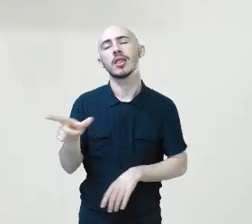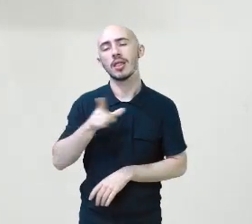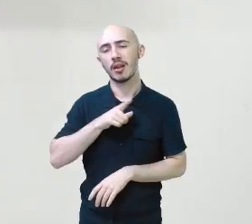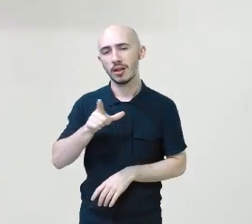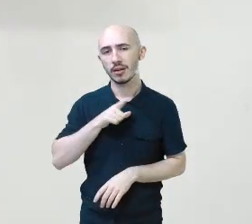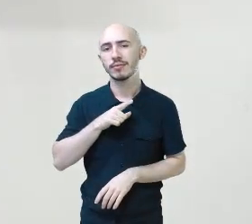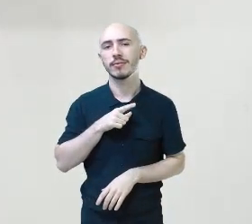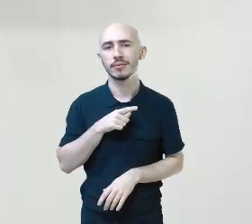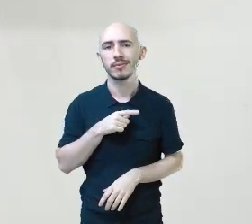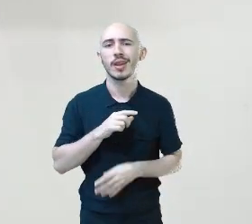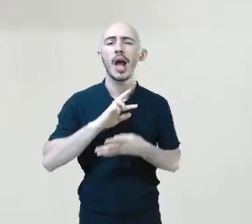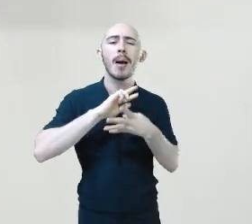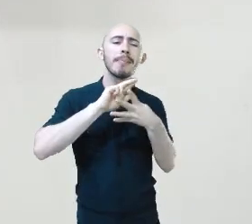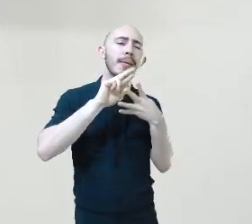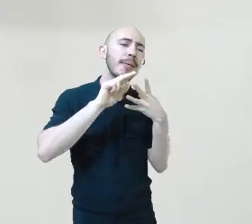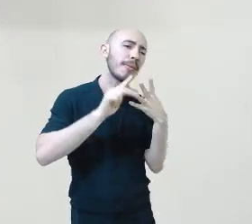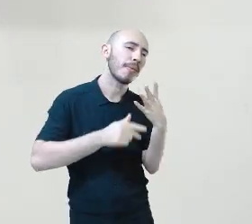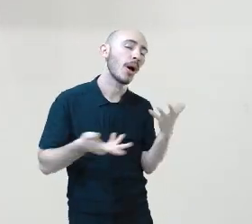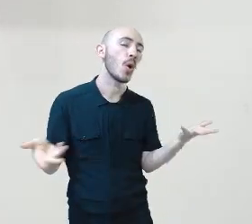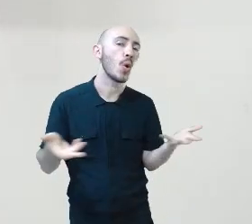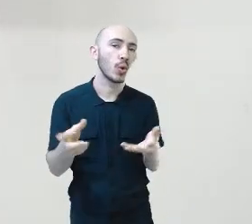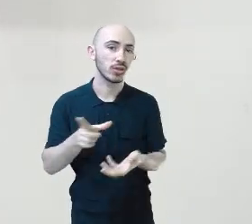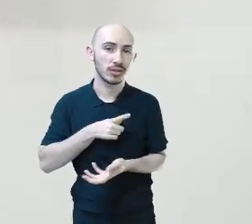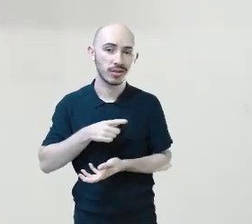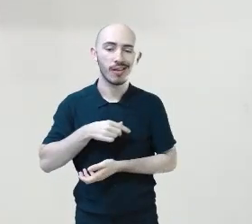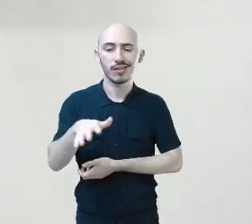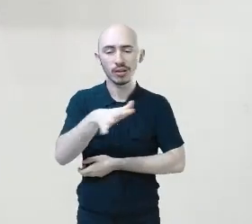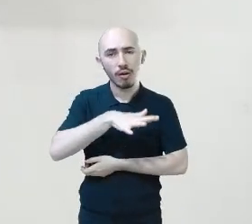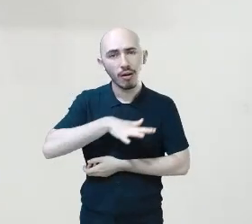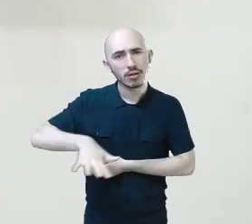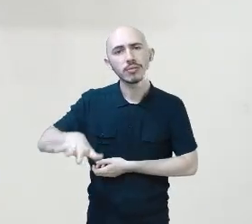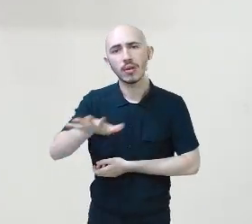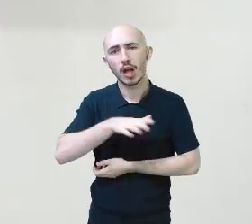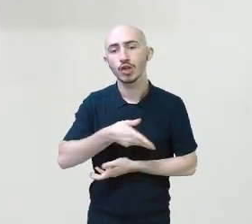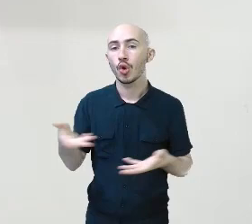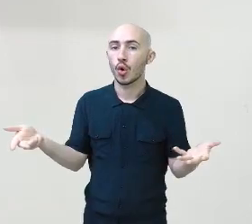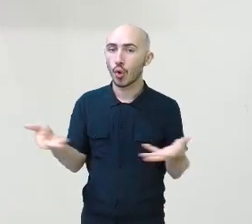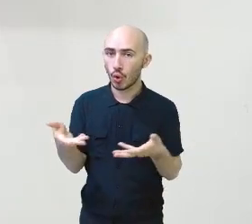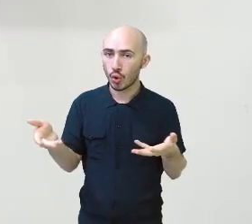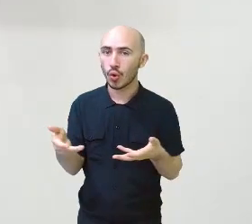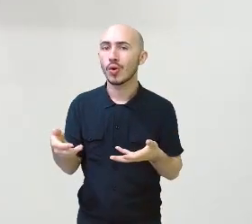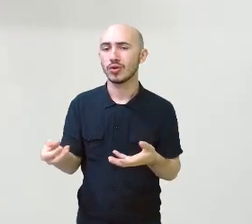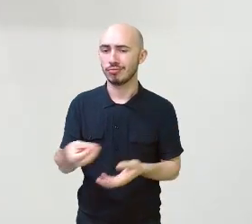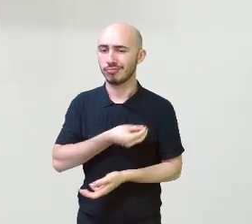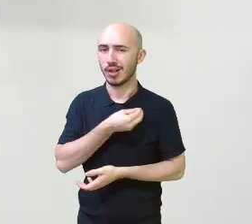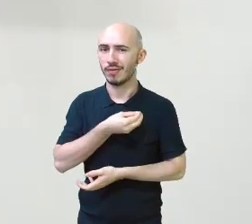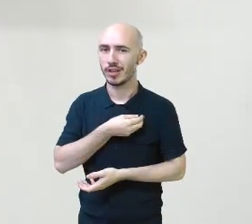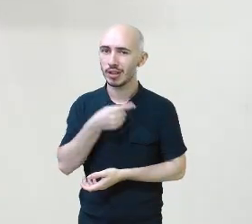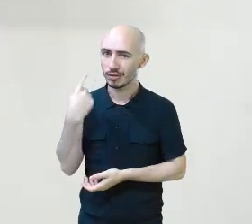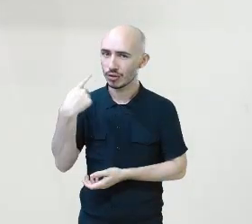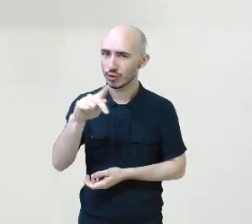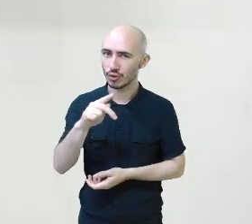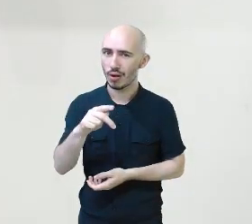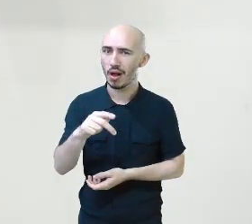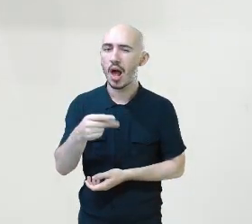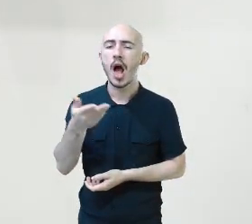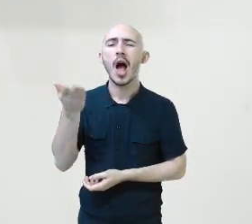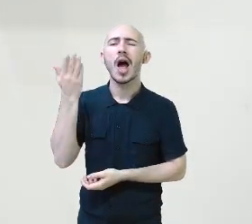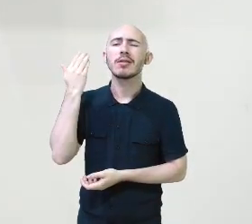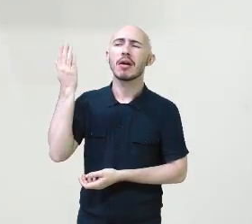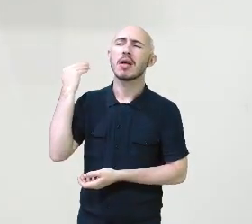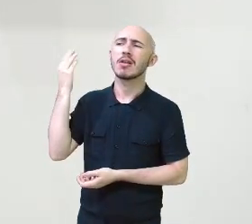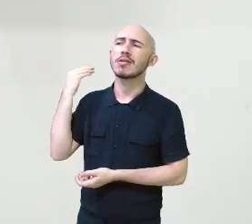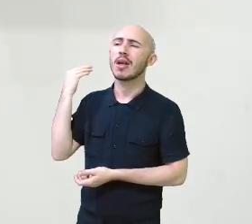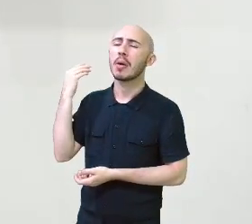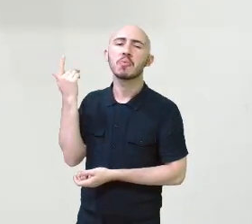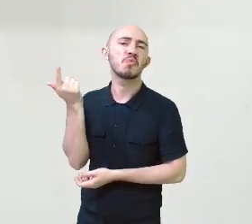Muitas coisas que hoje estão aí nesse espaço, que hoje fazem parte da sua vida, há muito tempo atrás, de